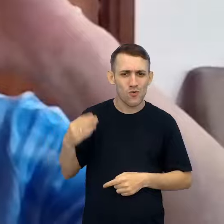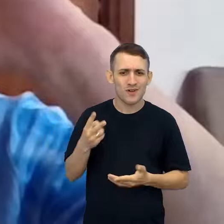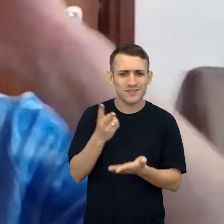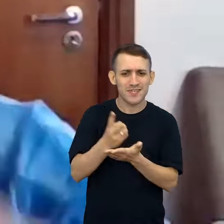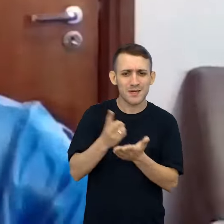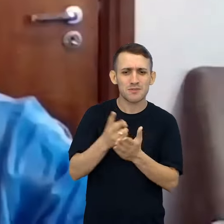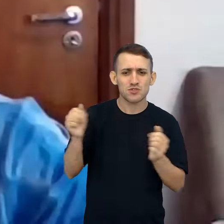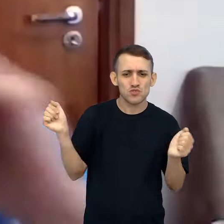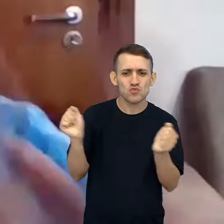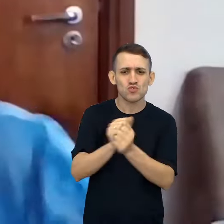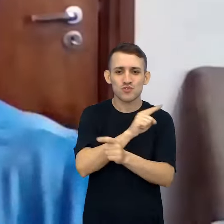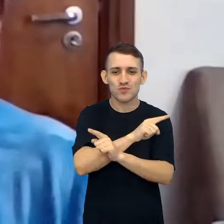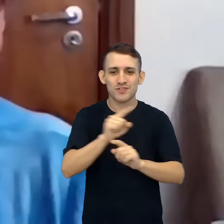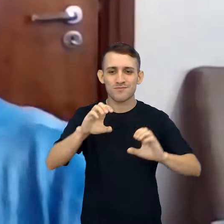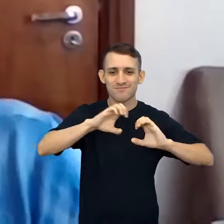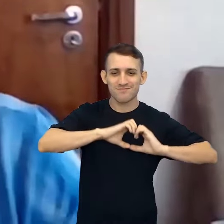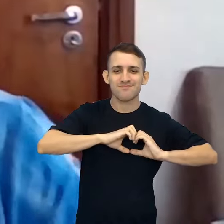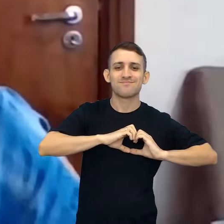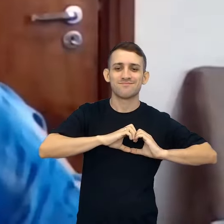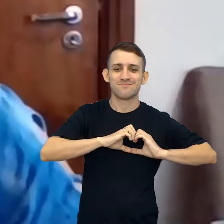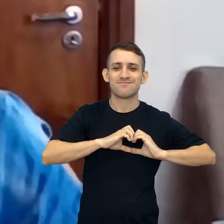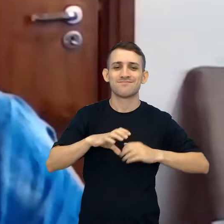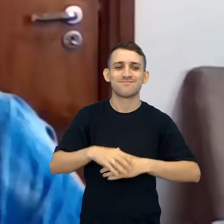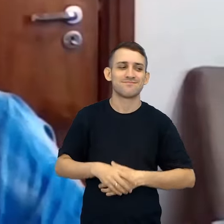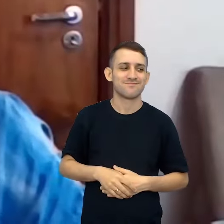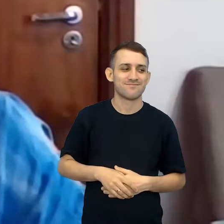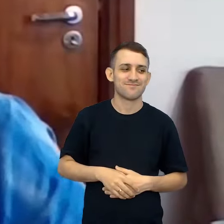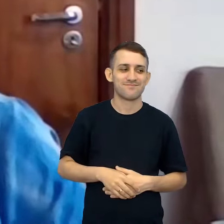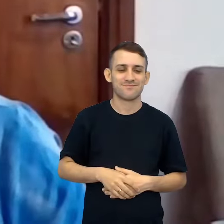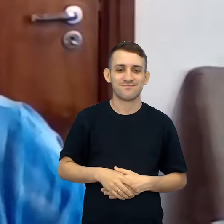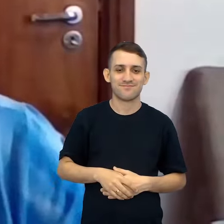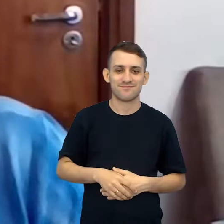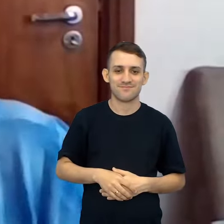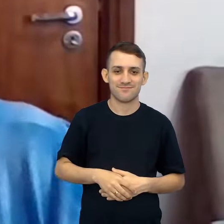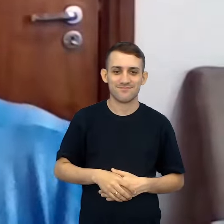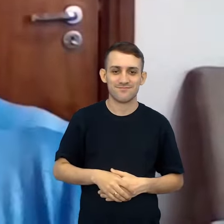com vocês, meu coração. Márcia, passo a palavra.